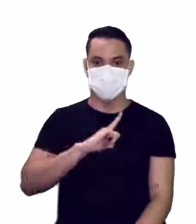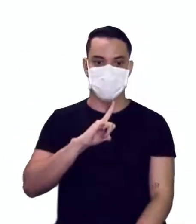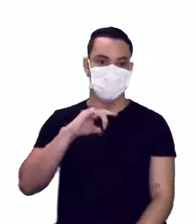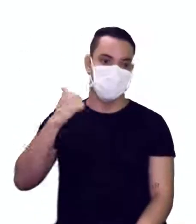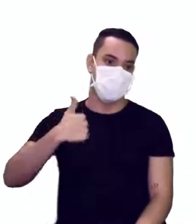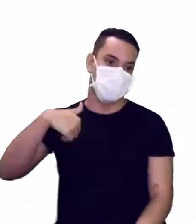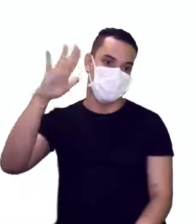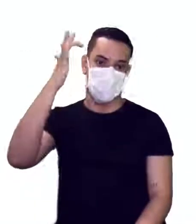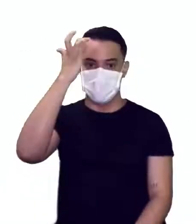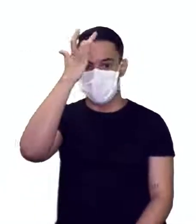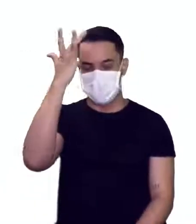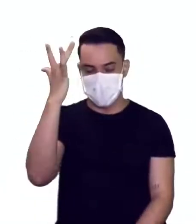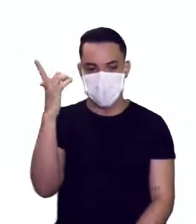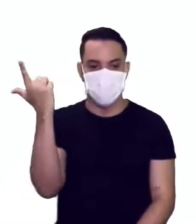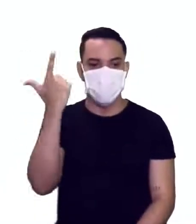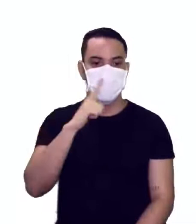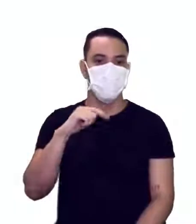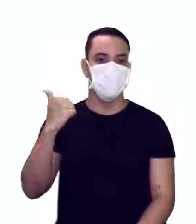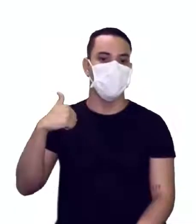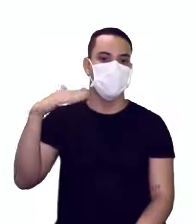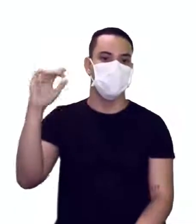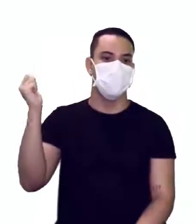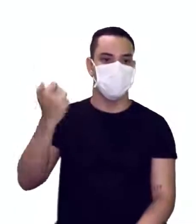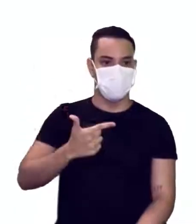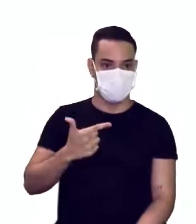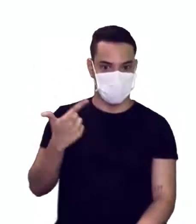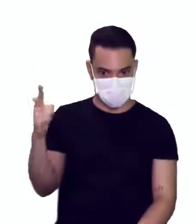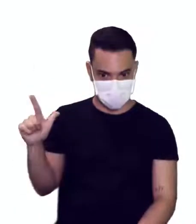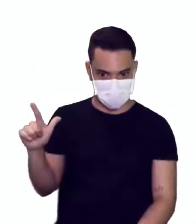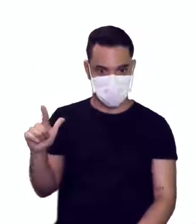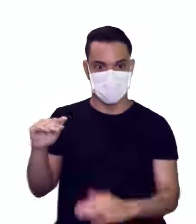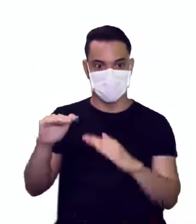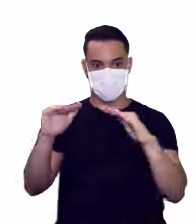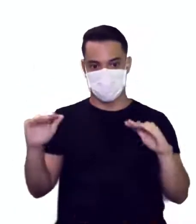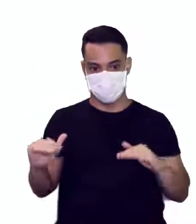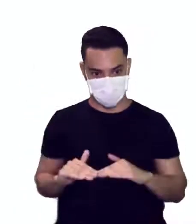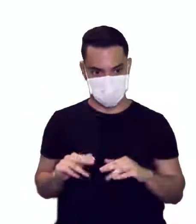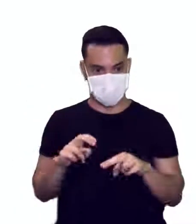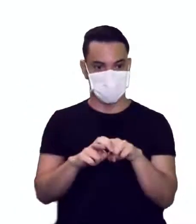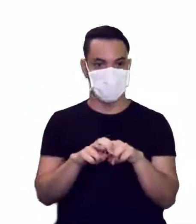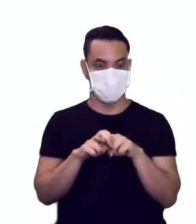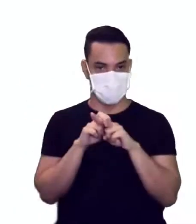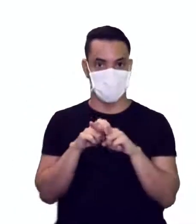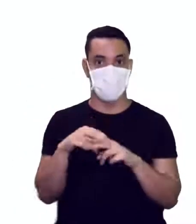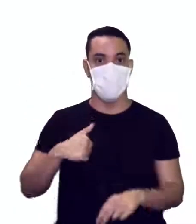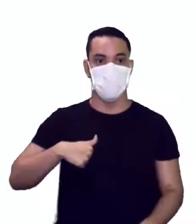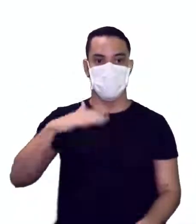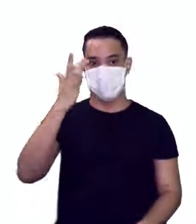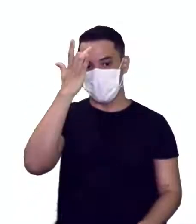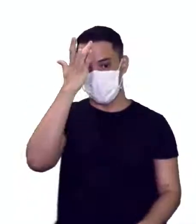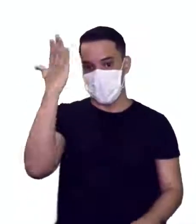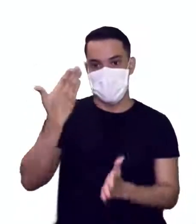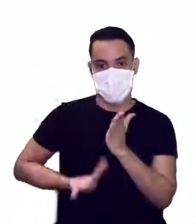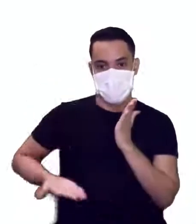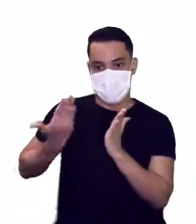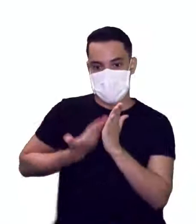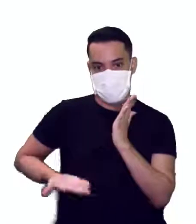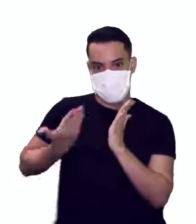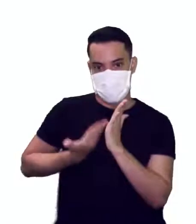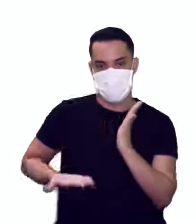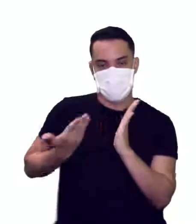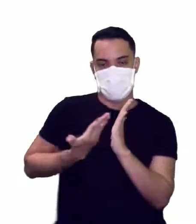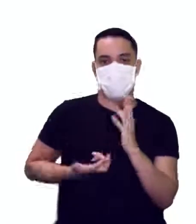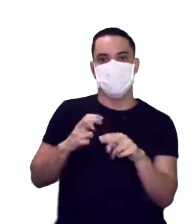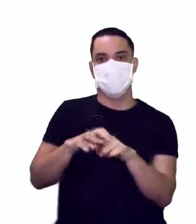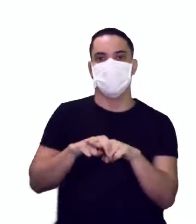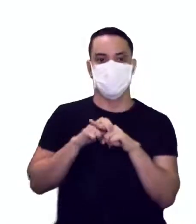mais facilidade para adquirir carga negativa. Quem está aqui para cima, então, tem mais facilidade de perder essas cargas para quem